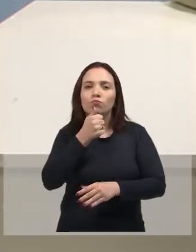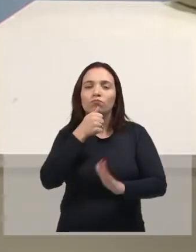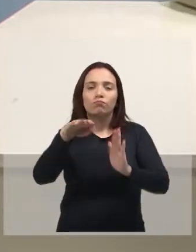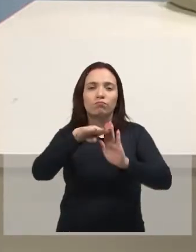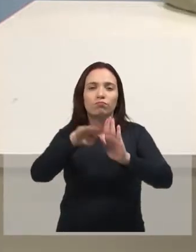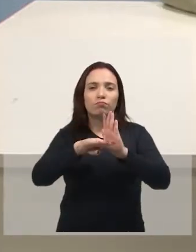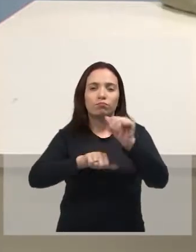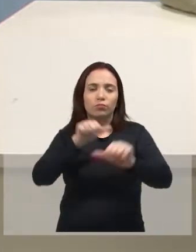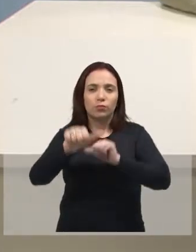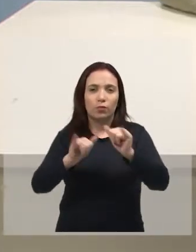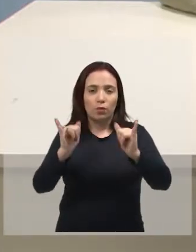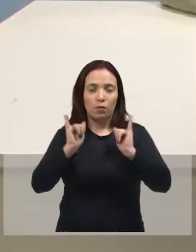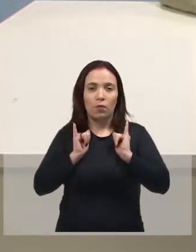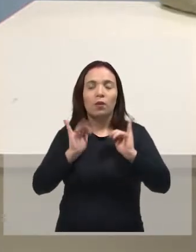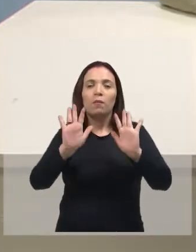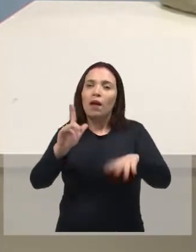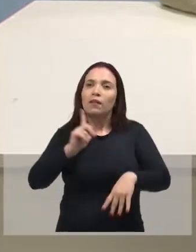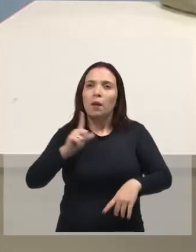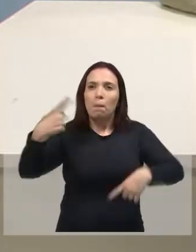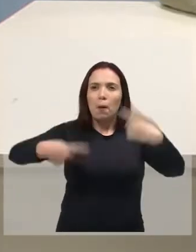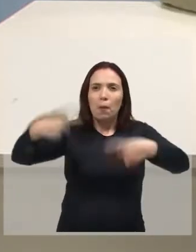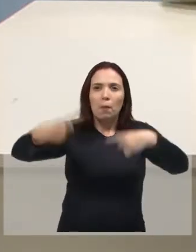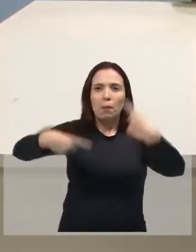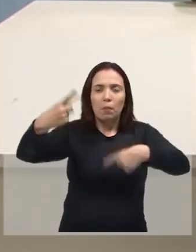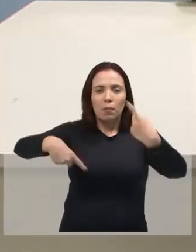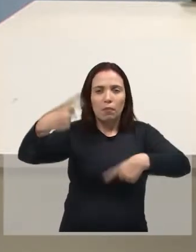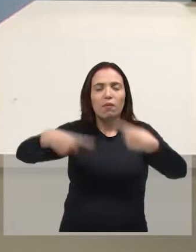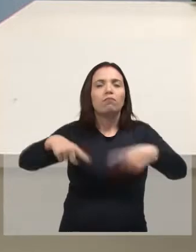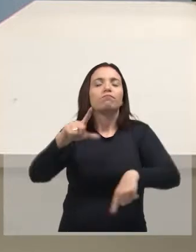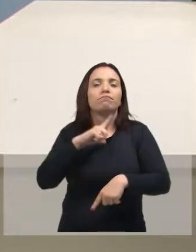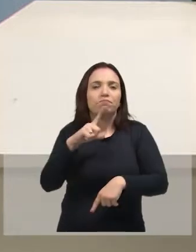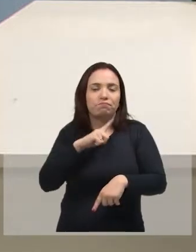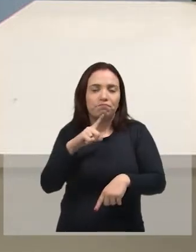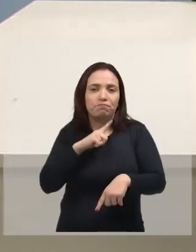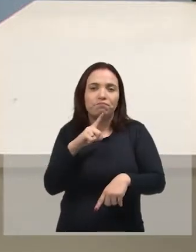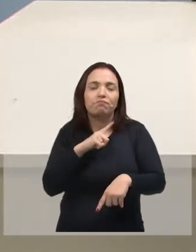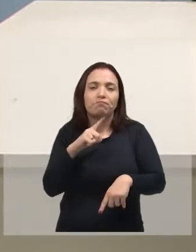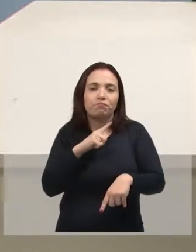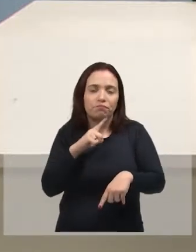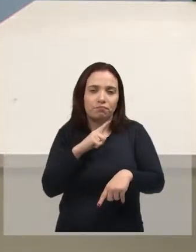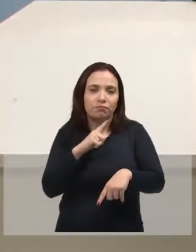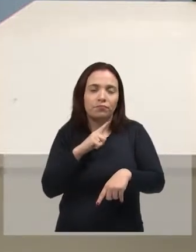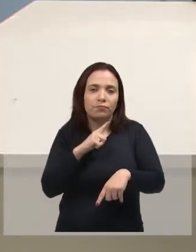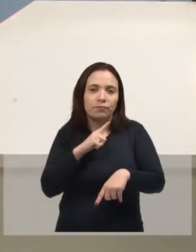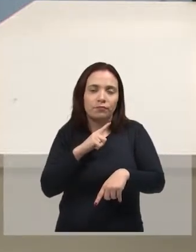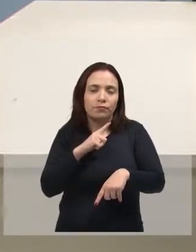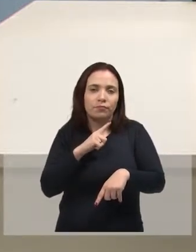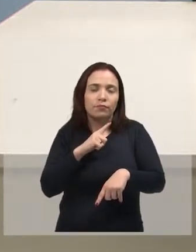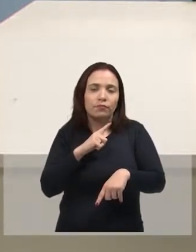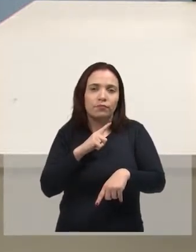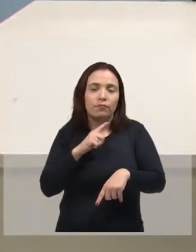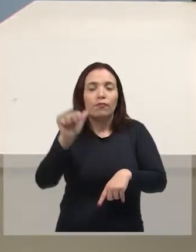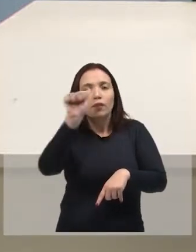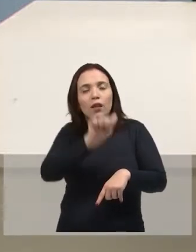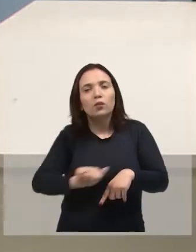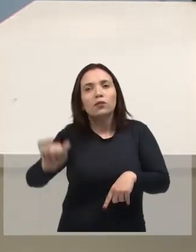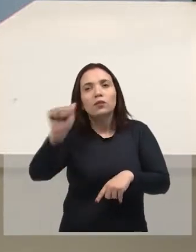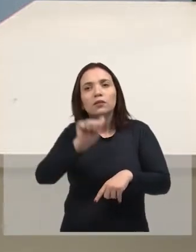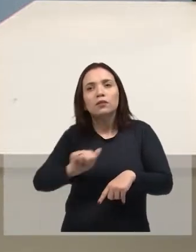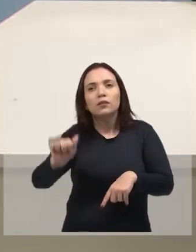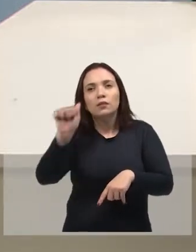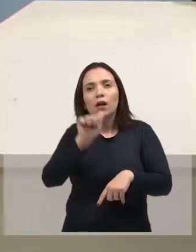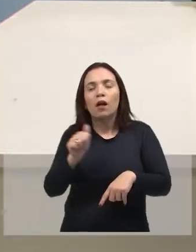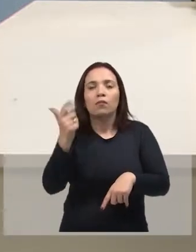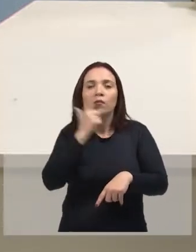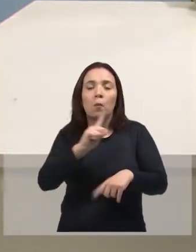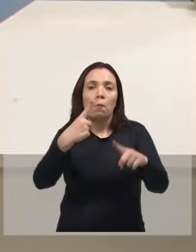reforma de Previdência. Mas houve um embate em que foi colado no Inácio, que ele teria votado, né? Principalmente as associações. Ele não conseguiu... Porque